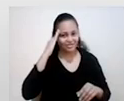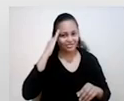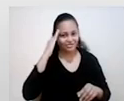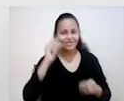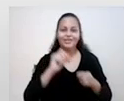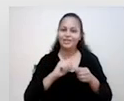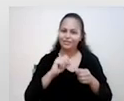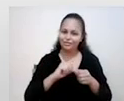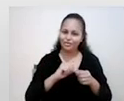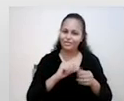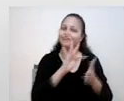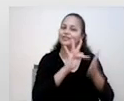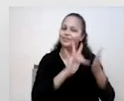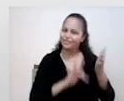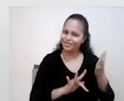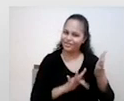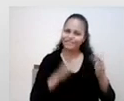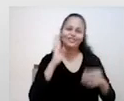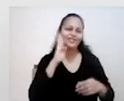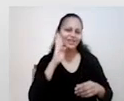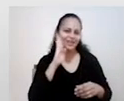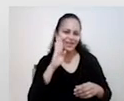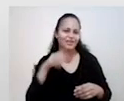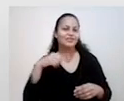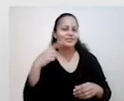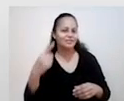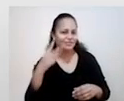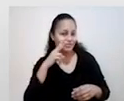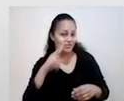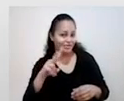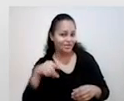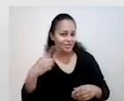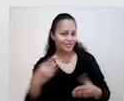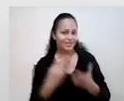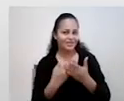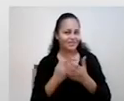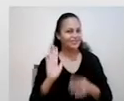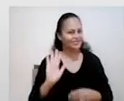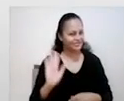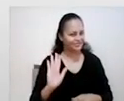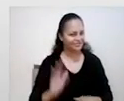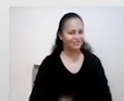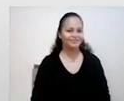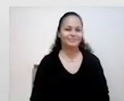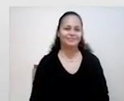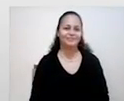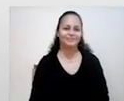façam uma produção de texto bem legal e a gente se vê então numa próxima aula. Tchau, tchau!